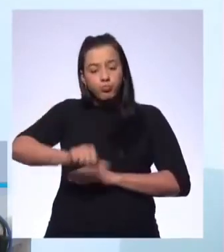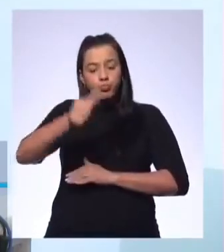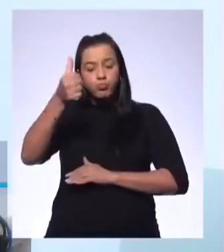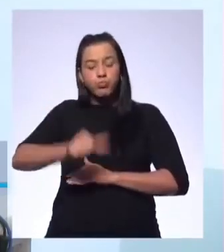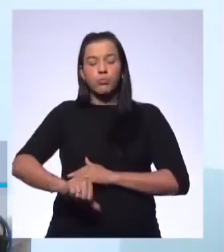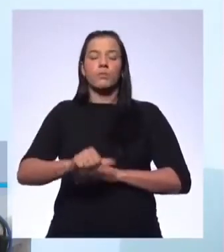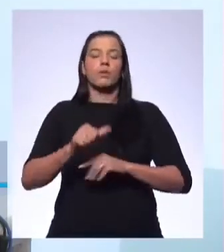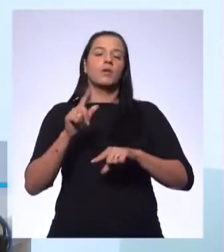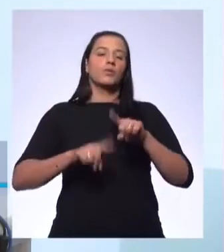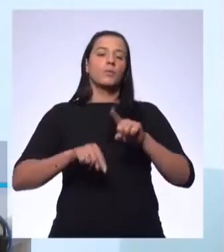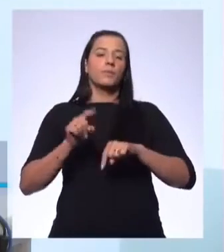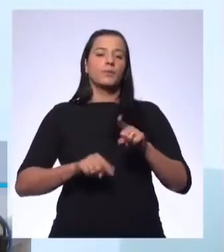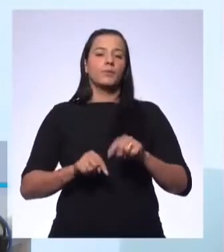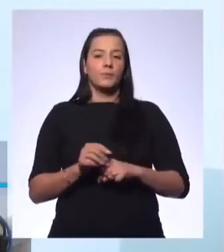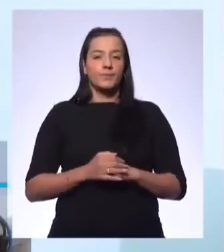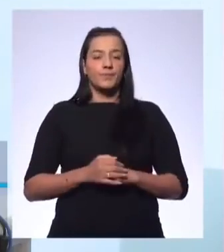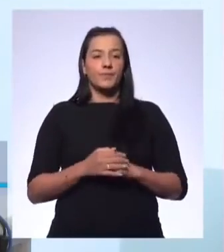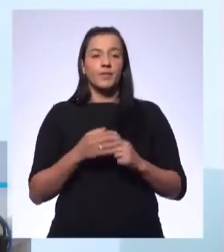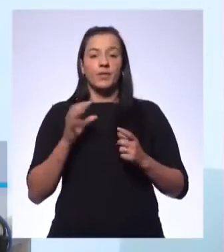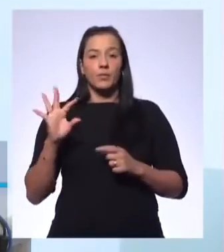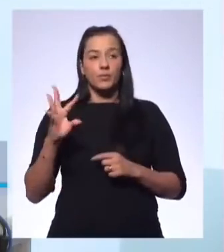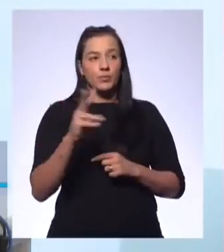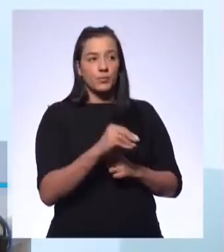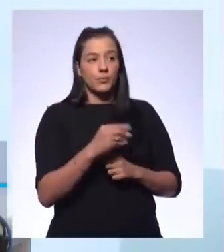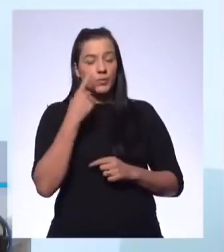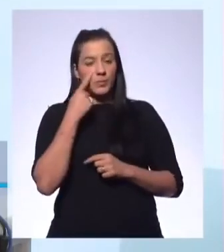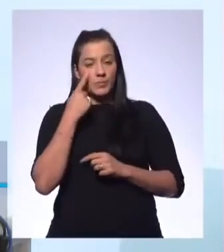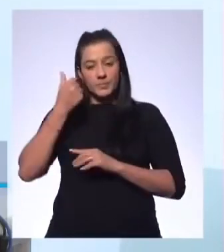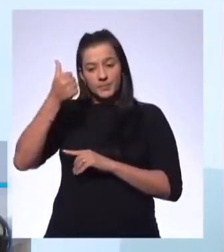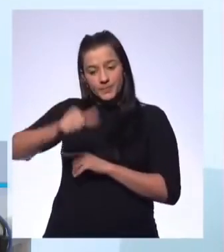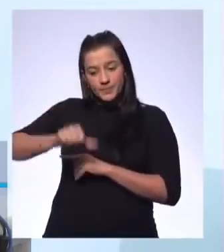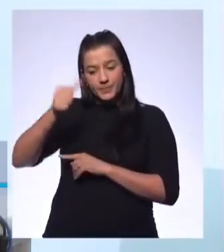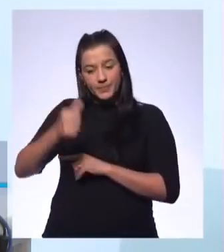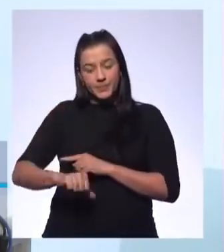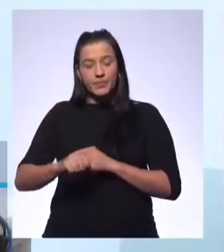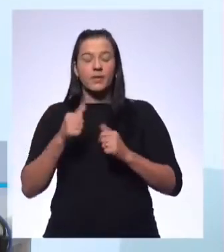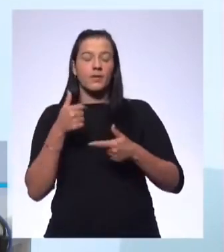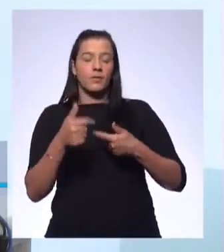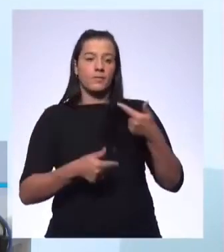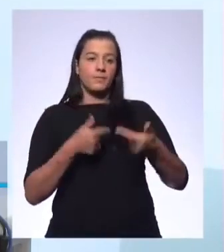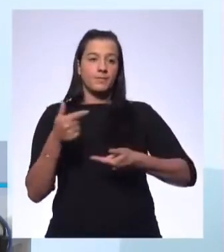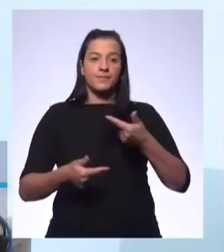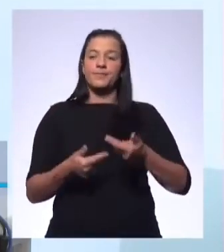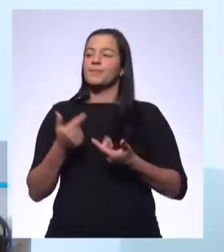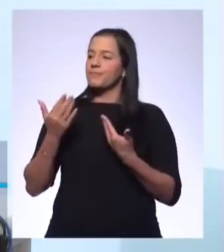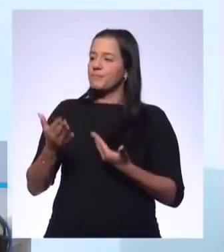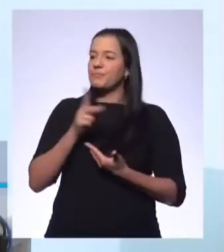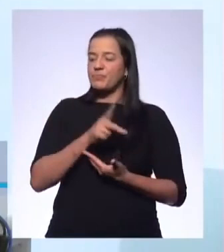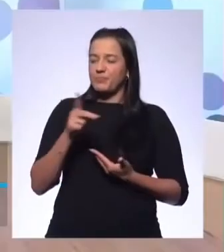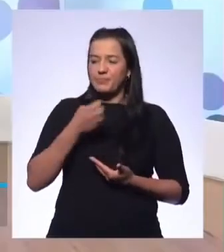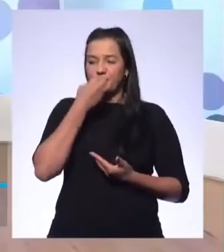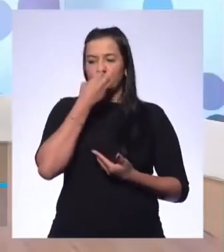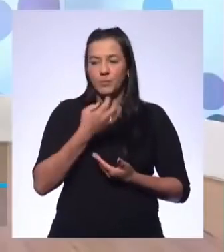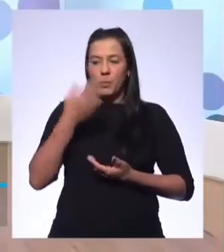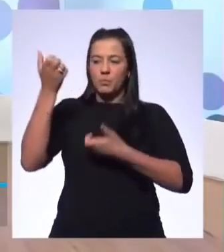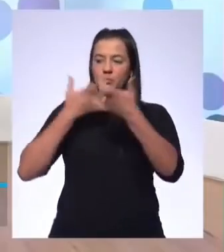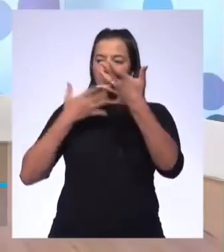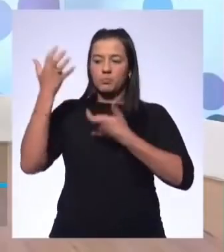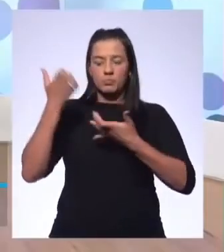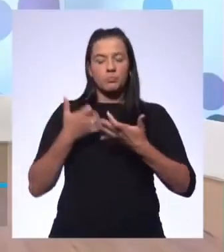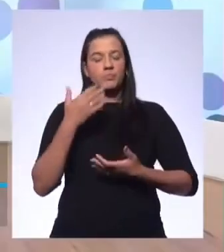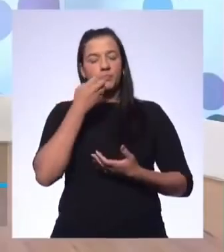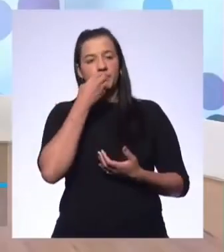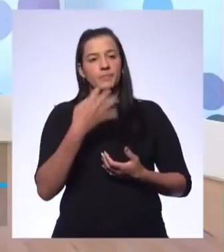isso passa pela questão da qualificação do trabalho. Então, muito legal, professor Carlos, aí pela